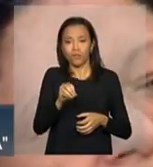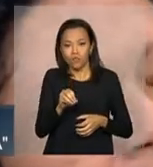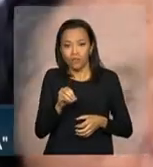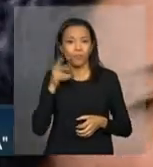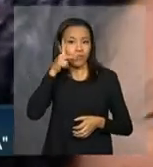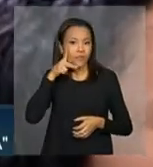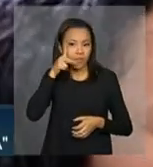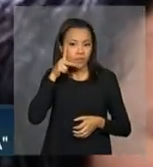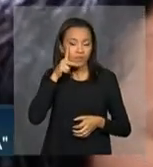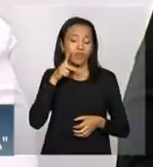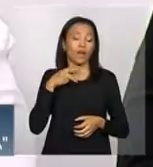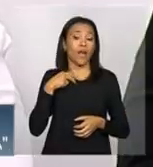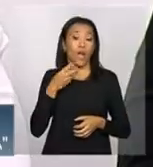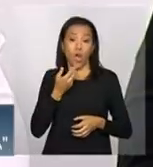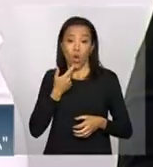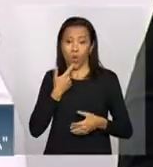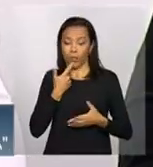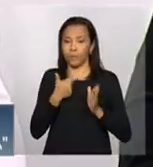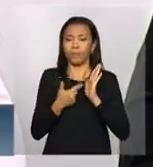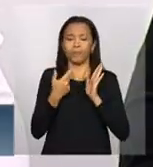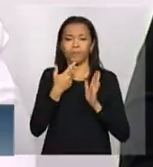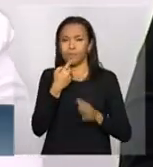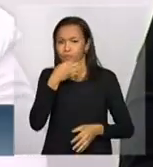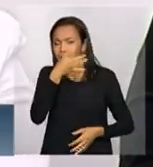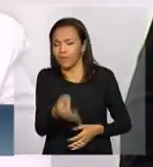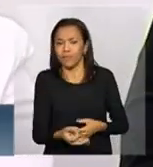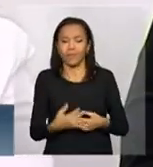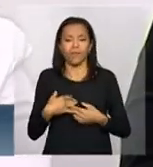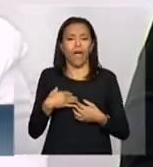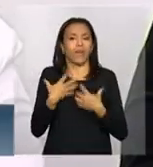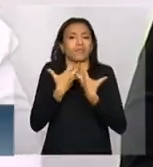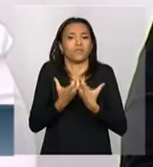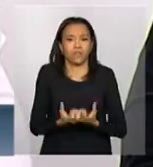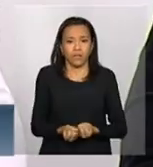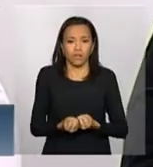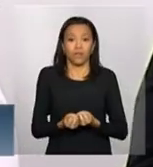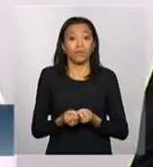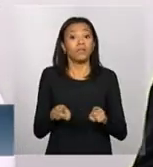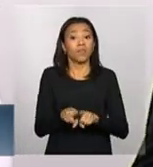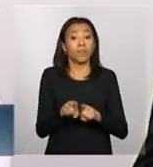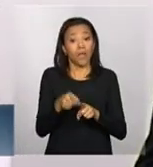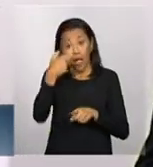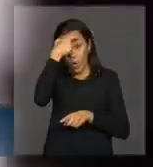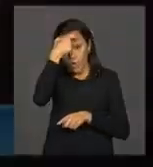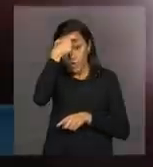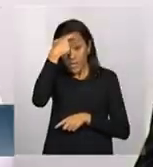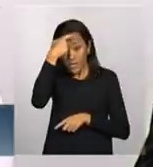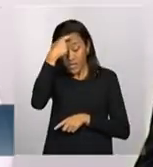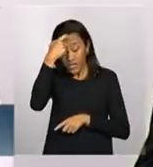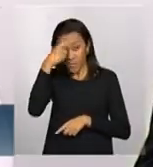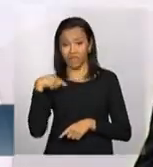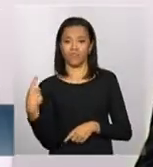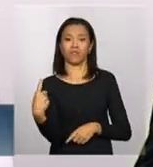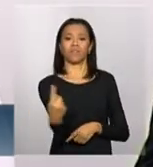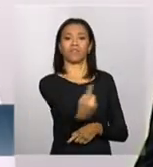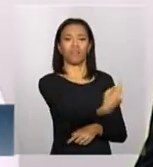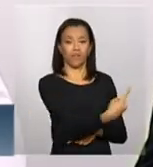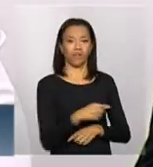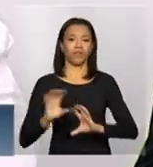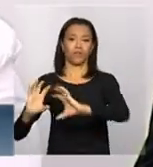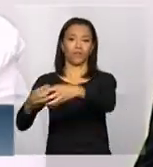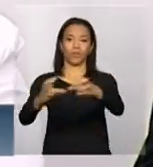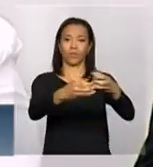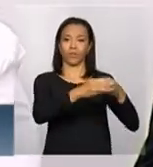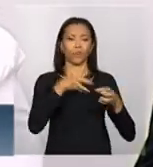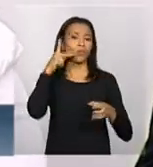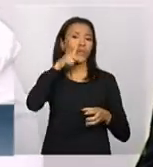colocação, a aceitação e a consciência no cotidiano da vida real dos partidos.